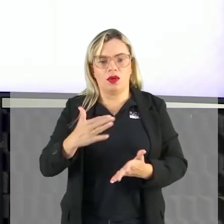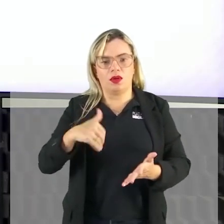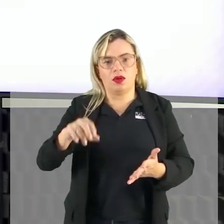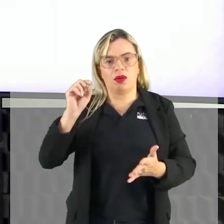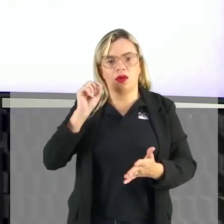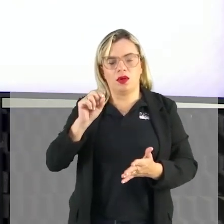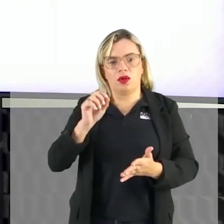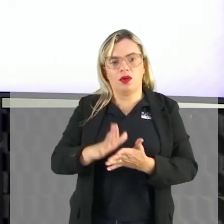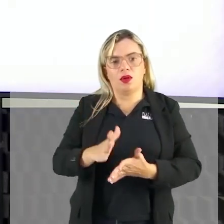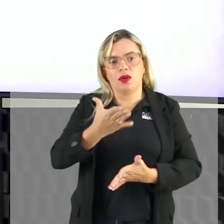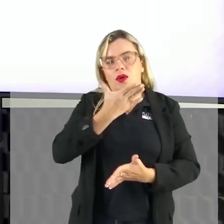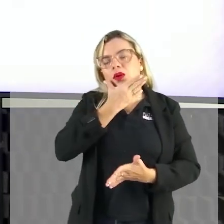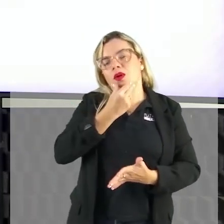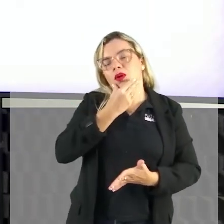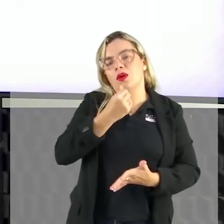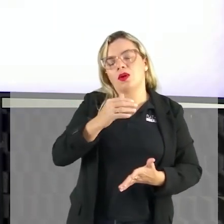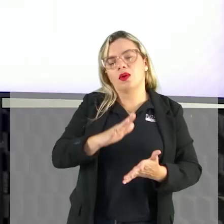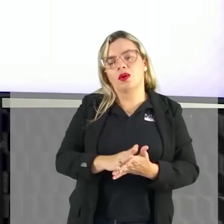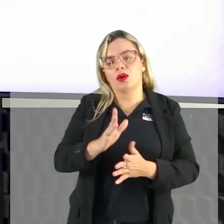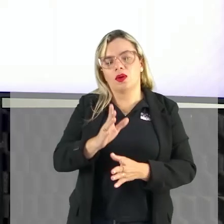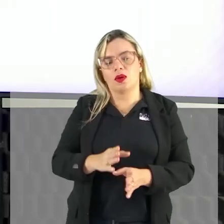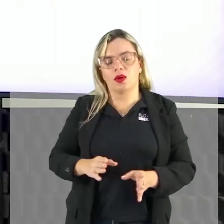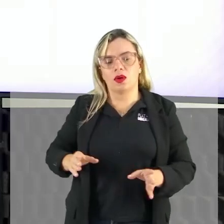masculino da planta, encontra